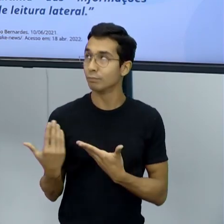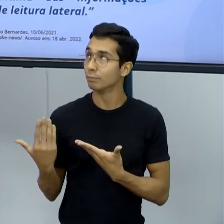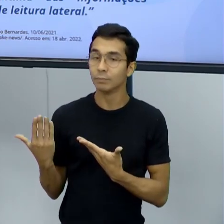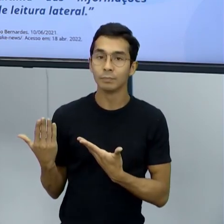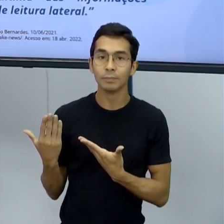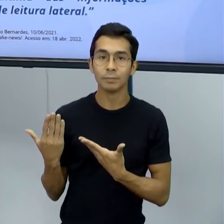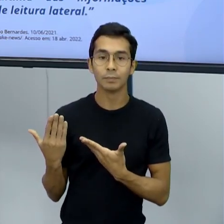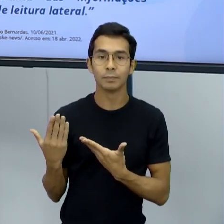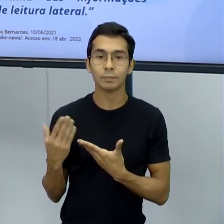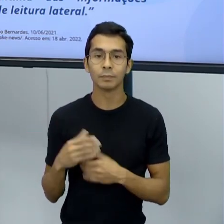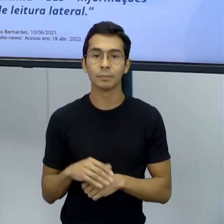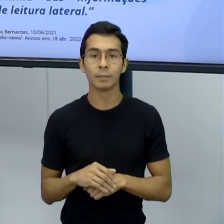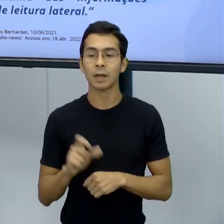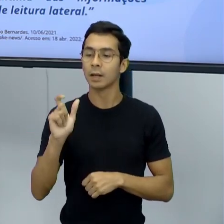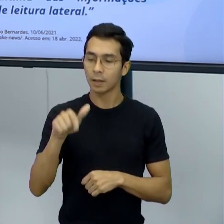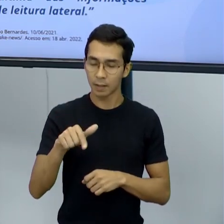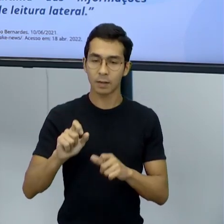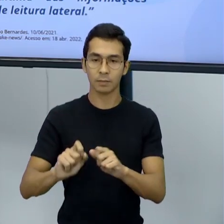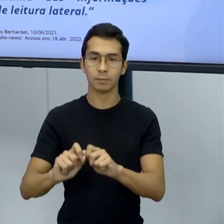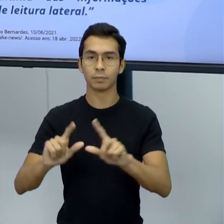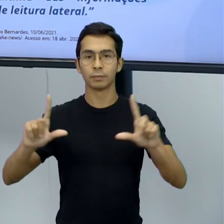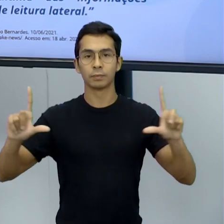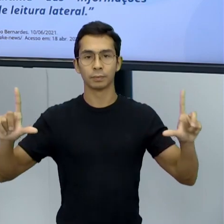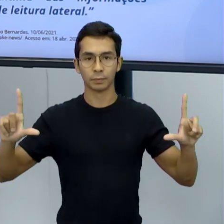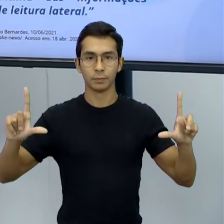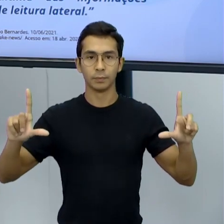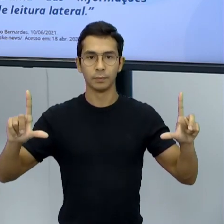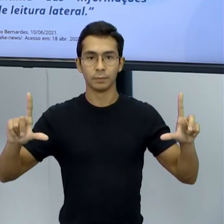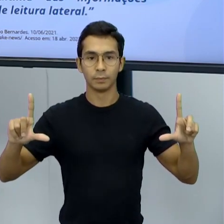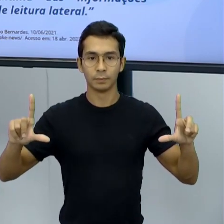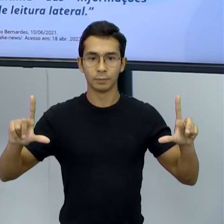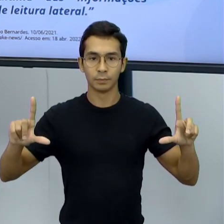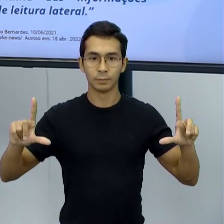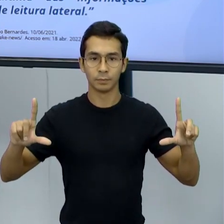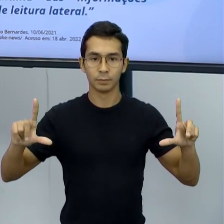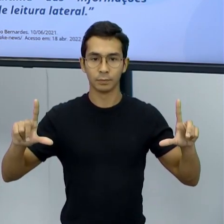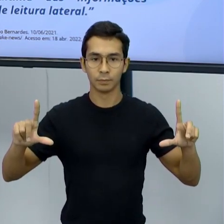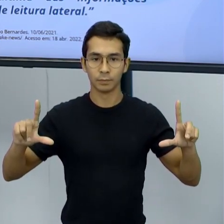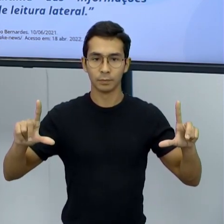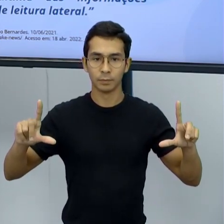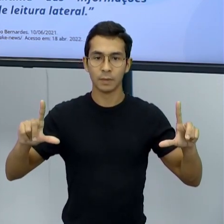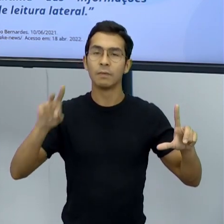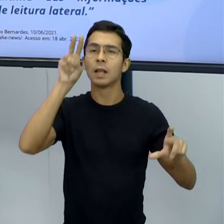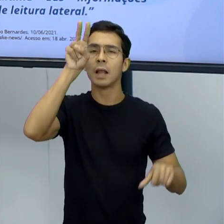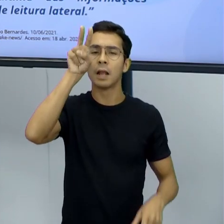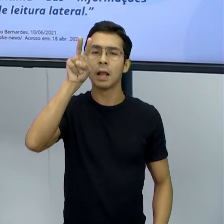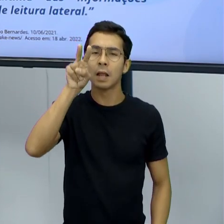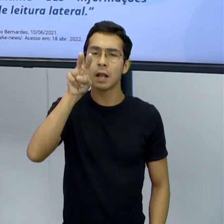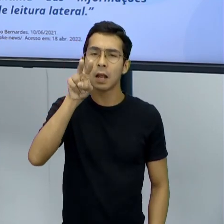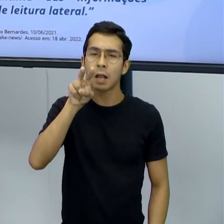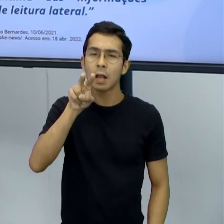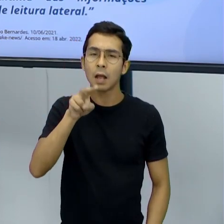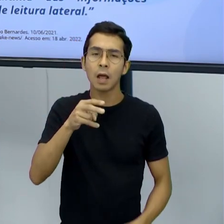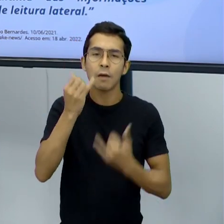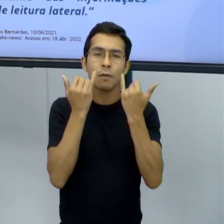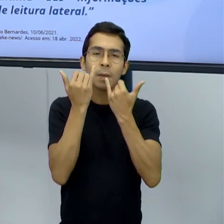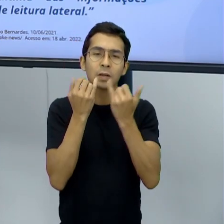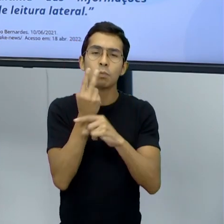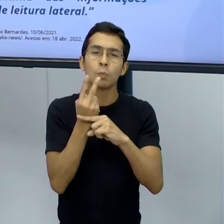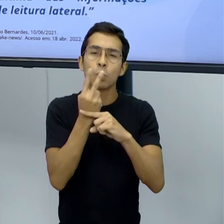clica lá sobre Mauro Marcel. Aí você vai fazendo aquela leitura assim, buscando apenas aquela informação dentro